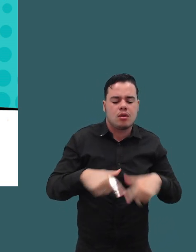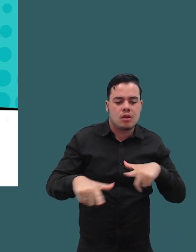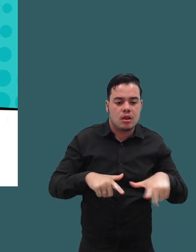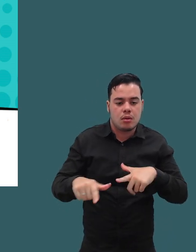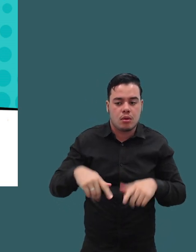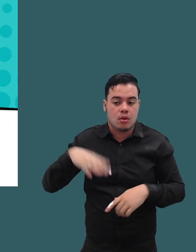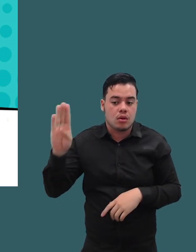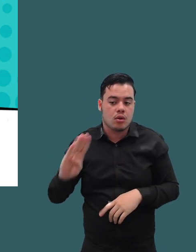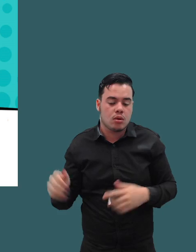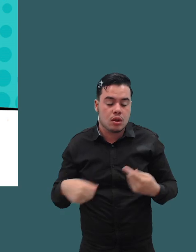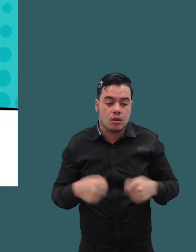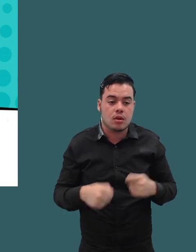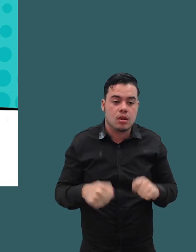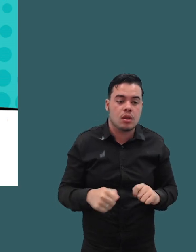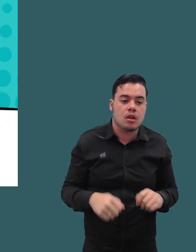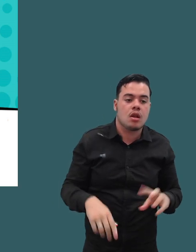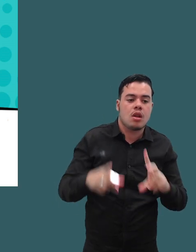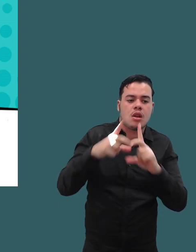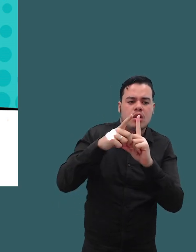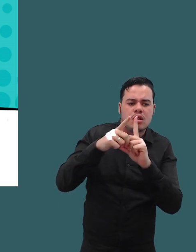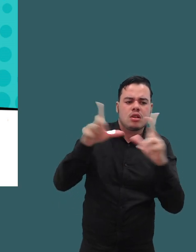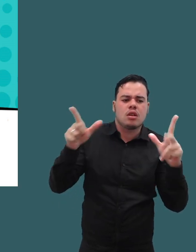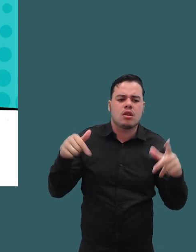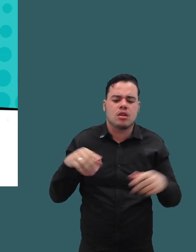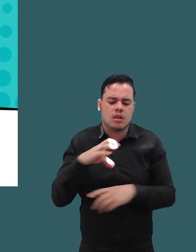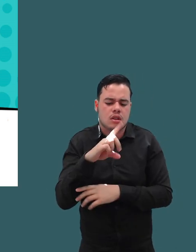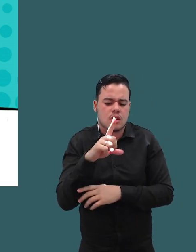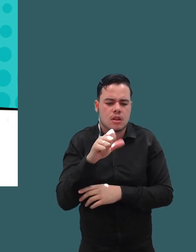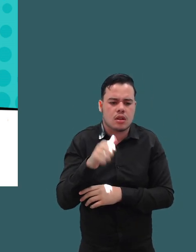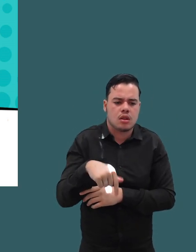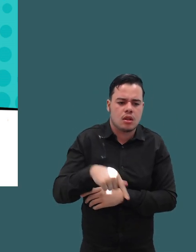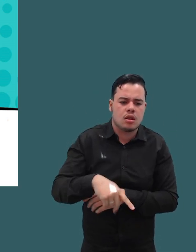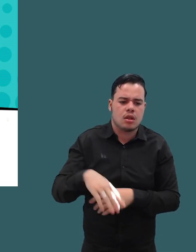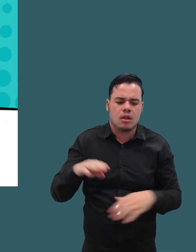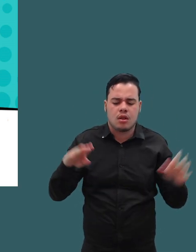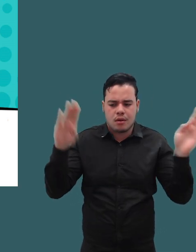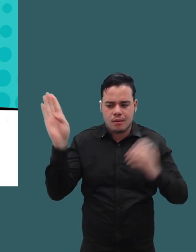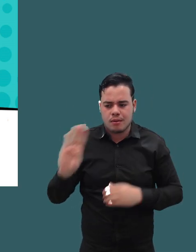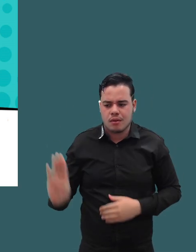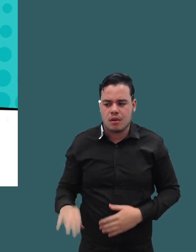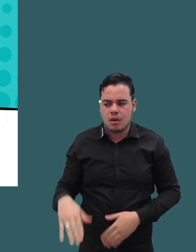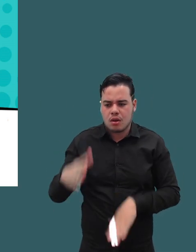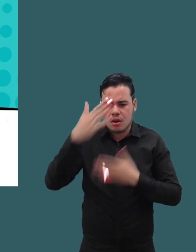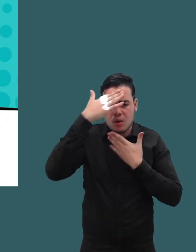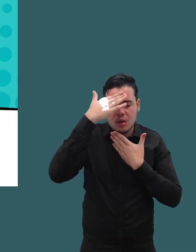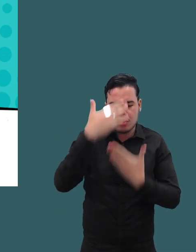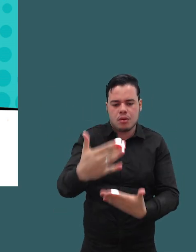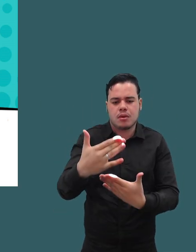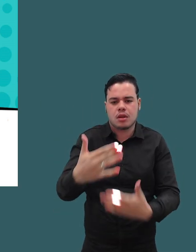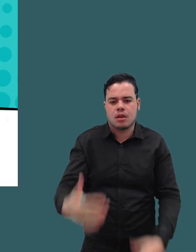exige de democracia, de cidadania científica no Brasil. Obrigada.